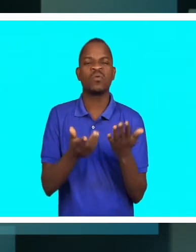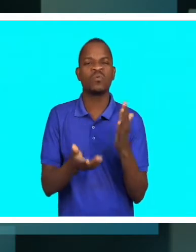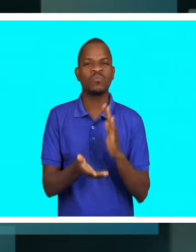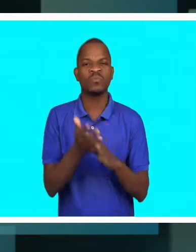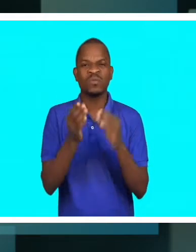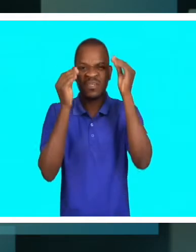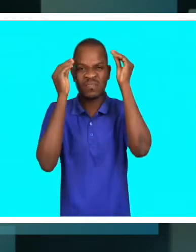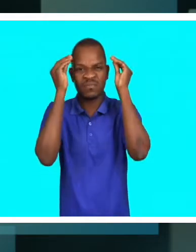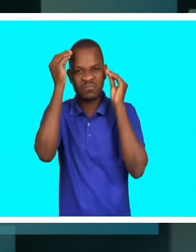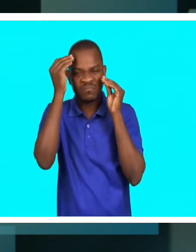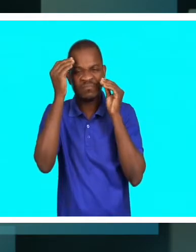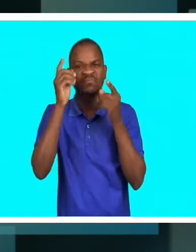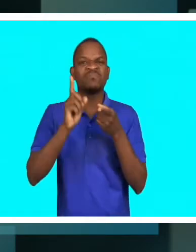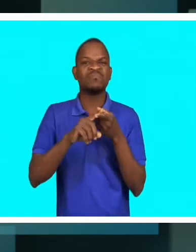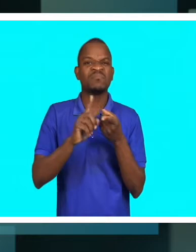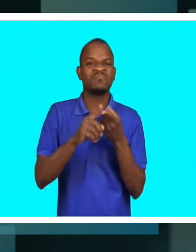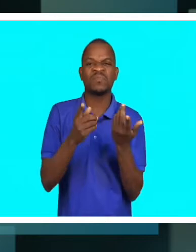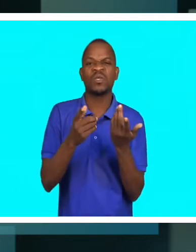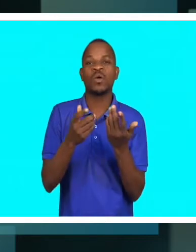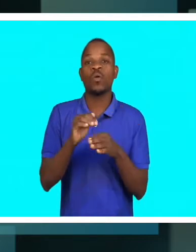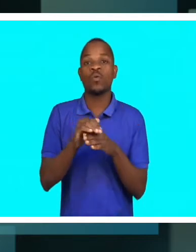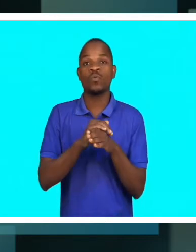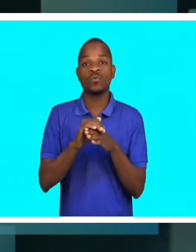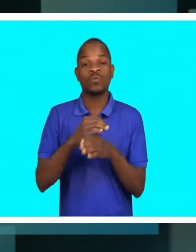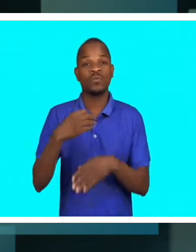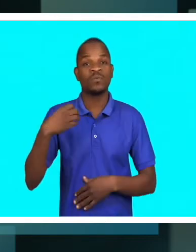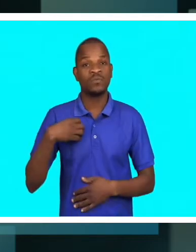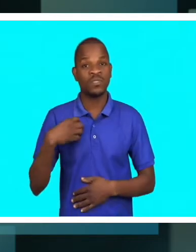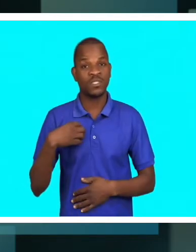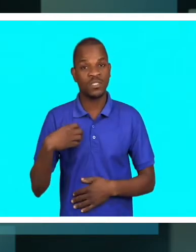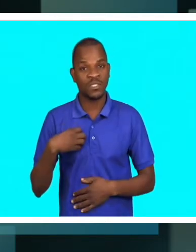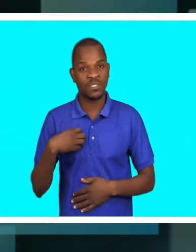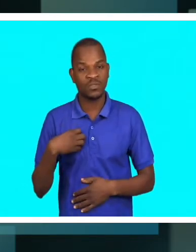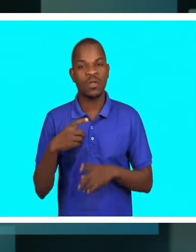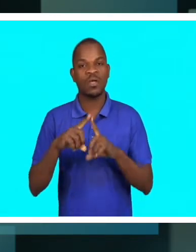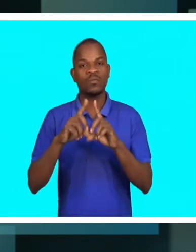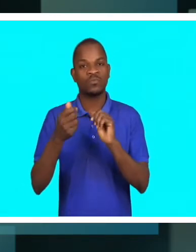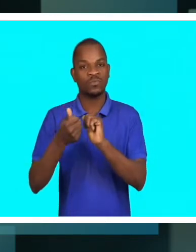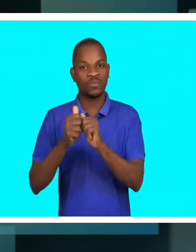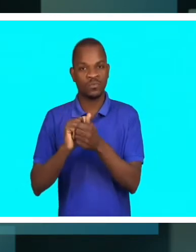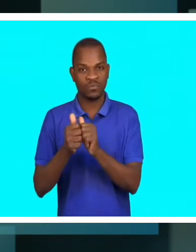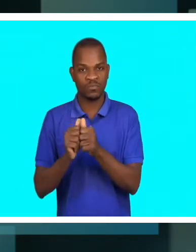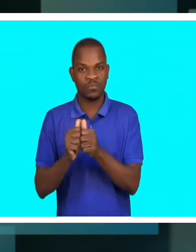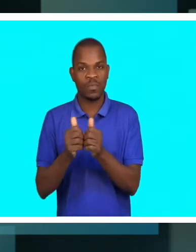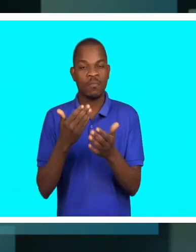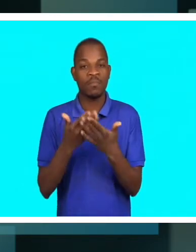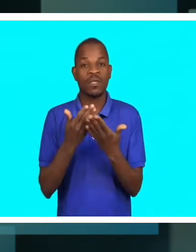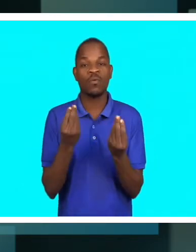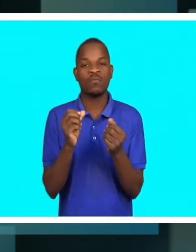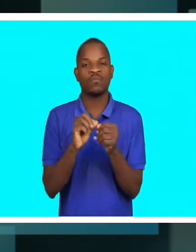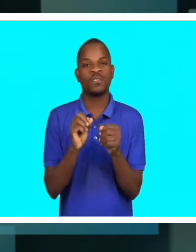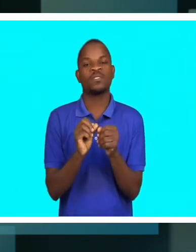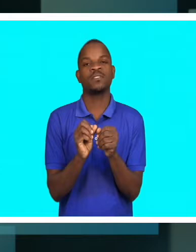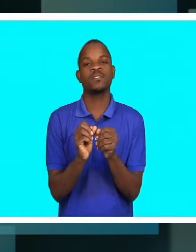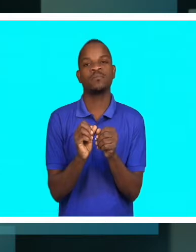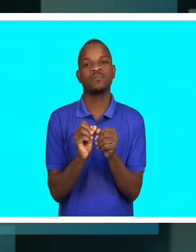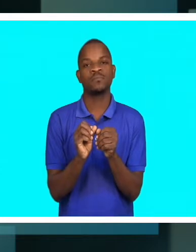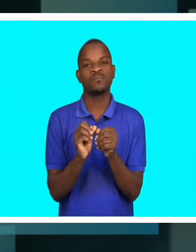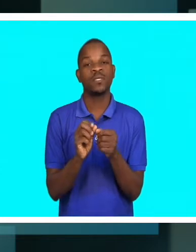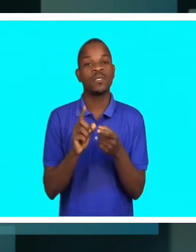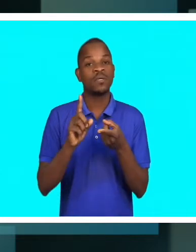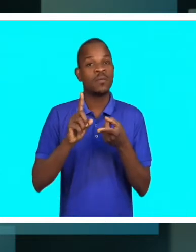desde as alfândegas via Ministério dos Desportos para devido à isenção.